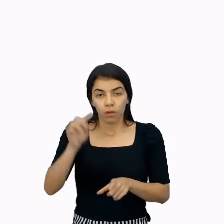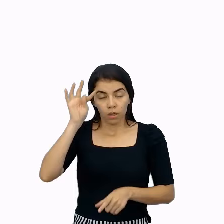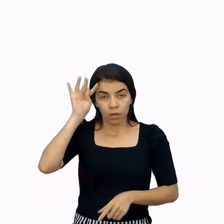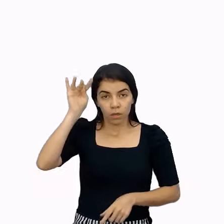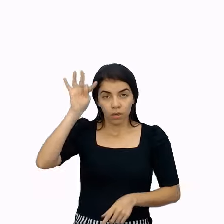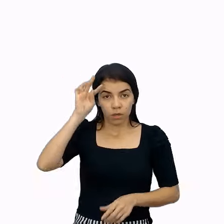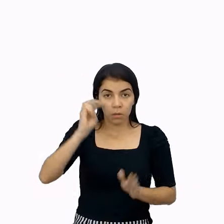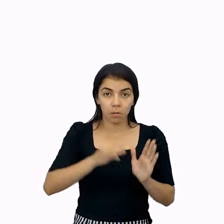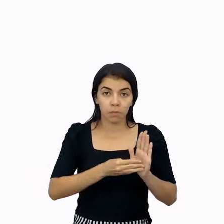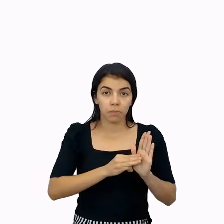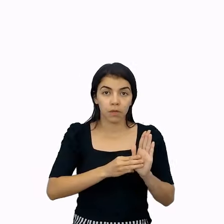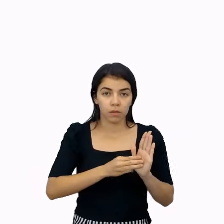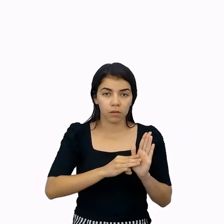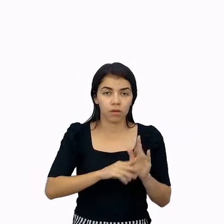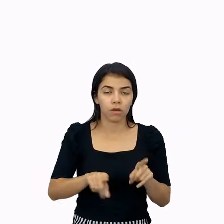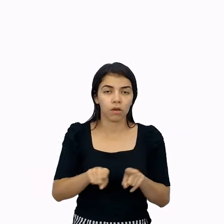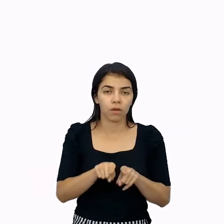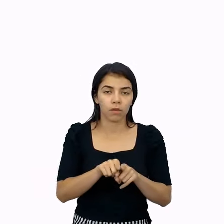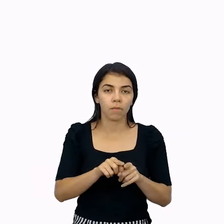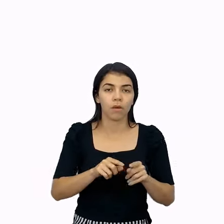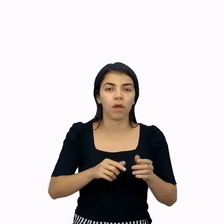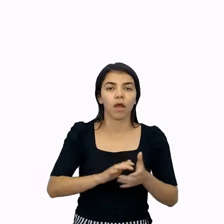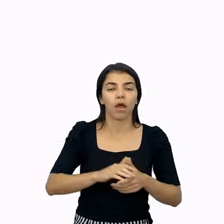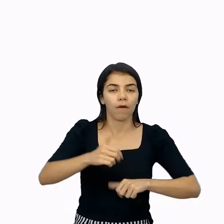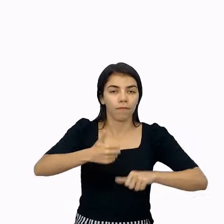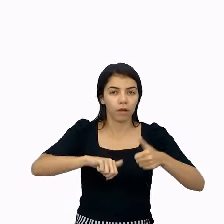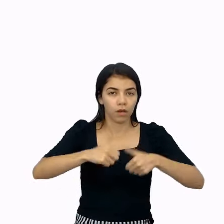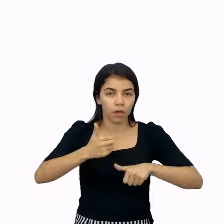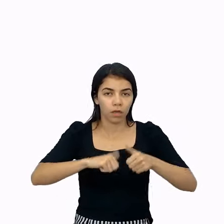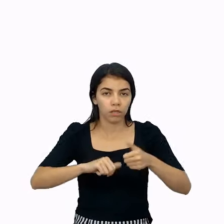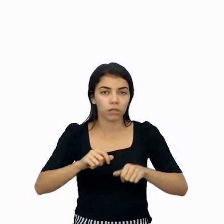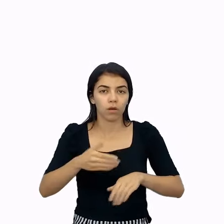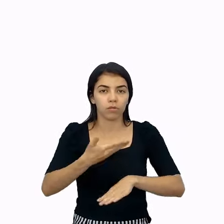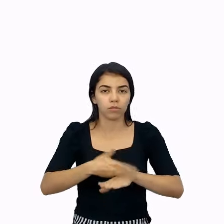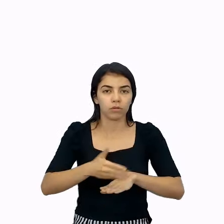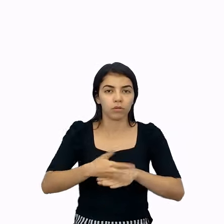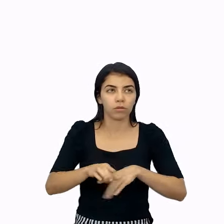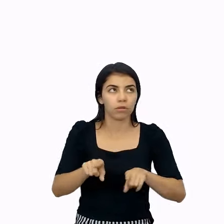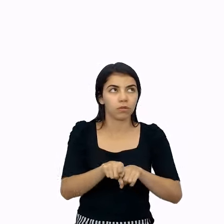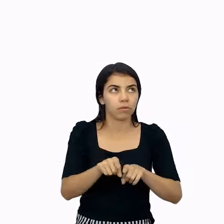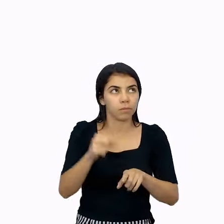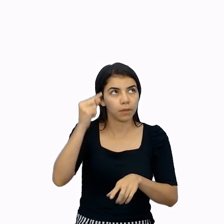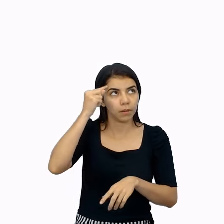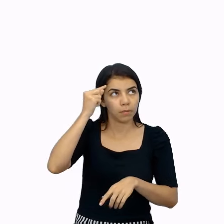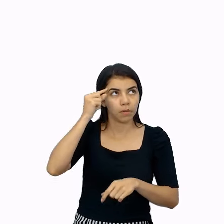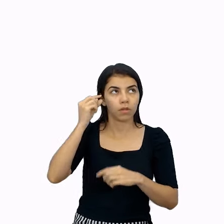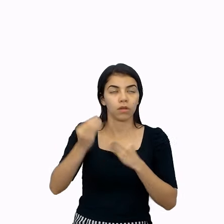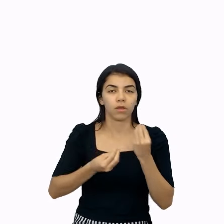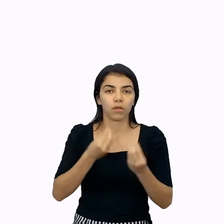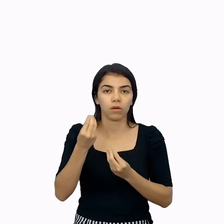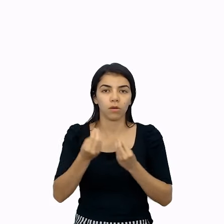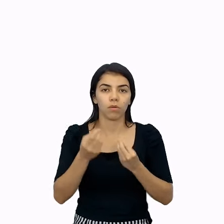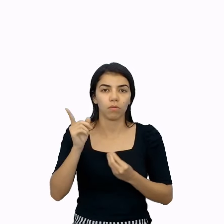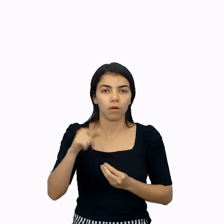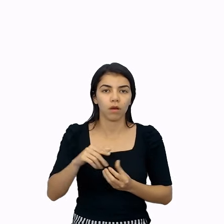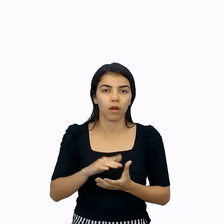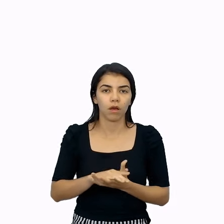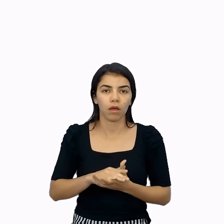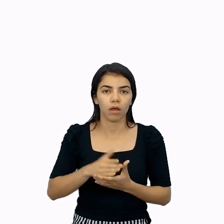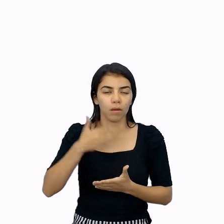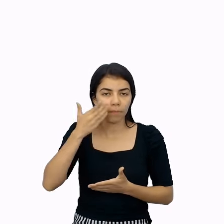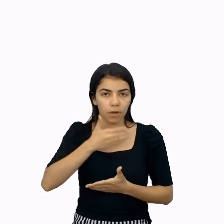e metodológicos relativos à avaliação de práticas leitoras e de escrita, pensando nessa concepção